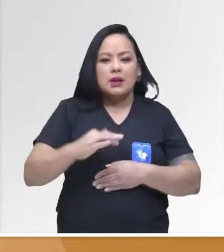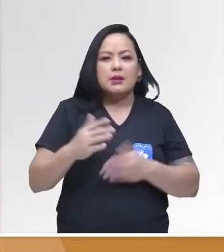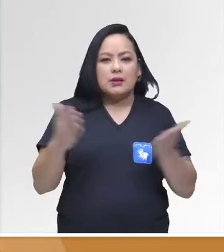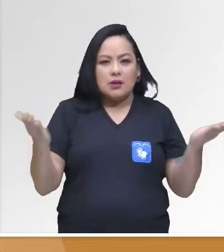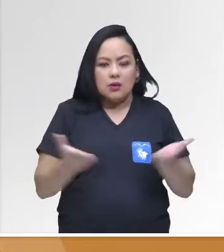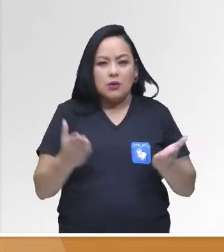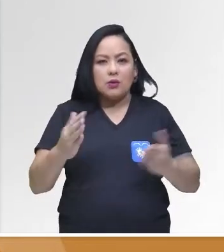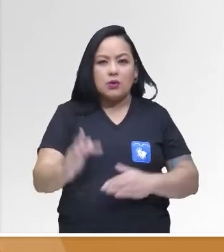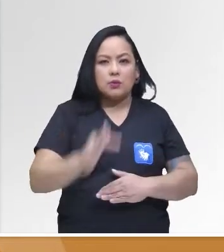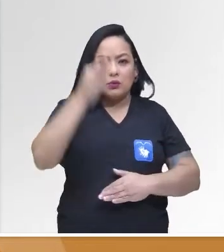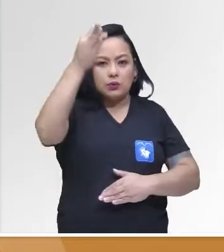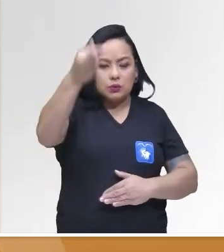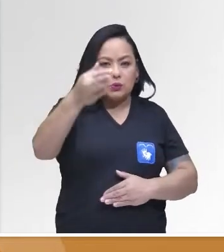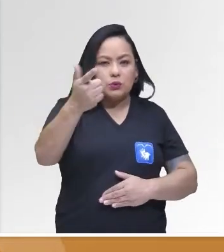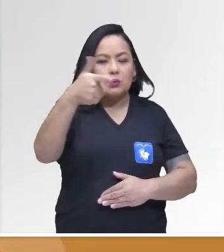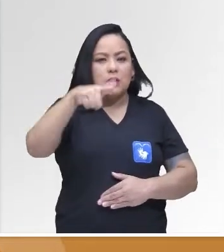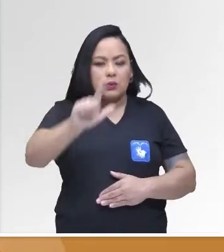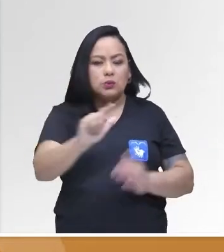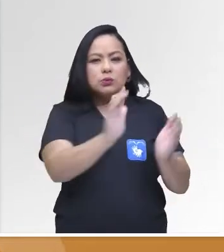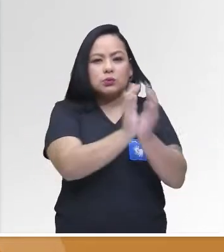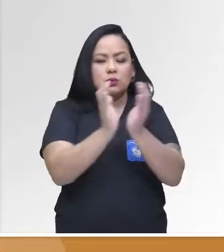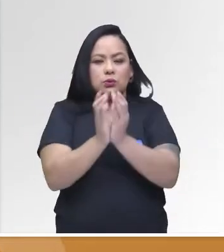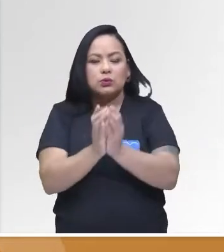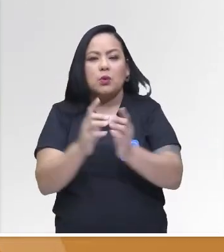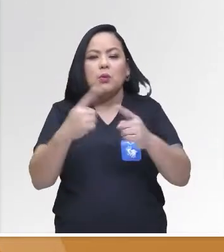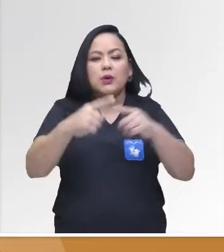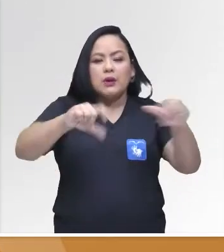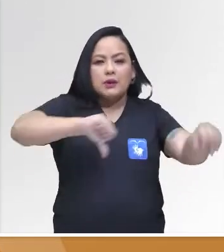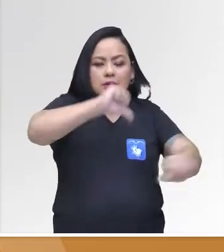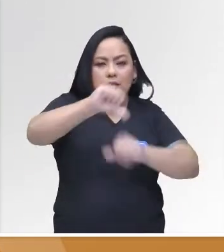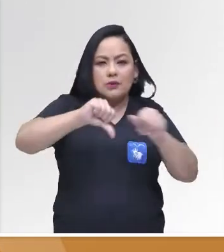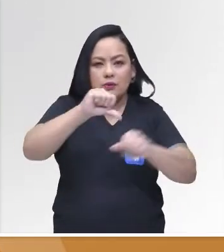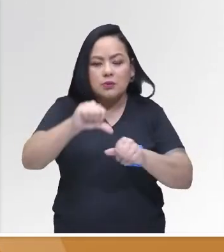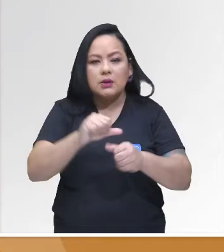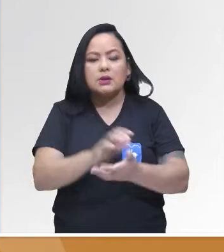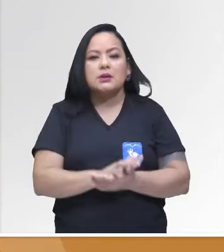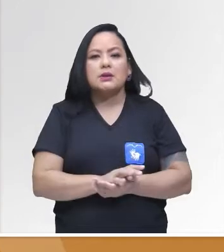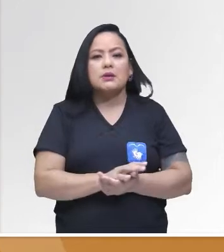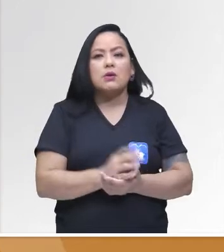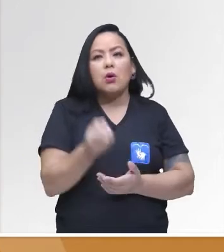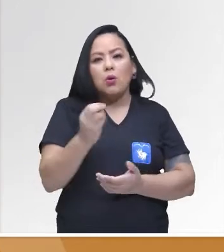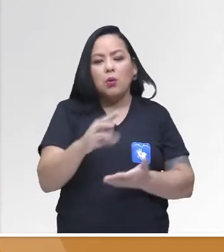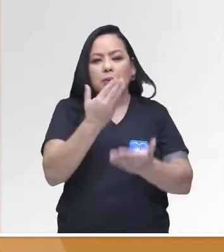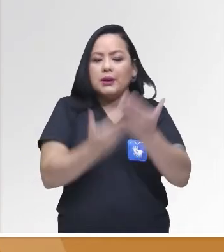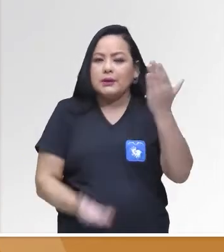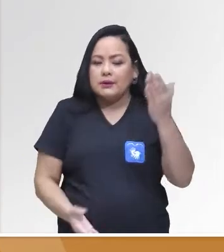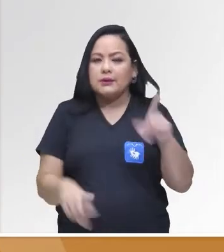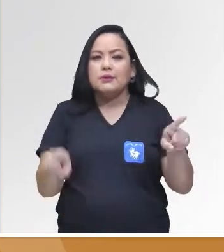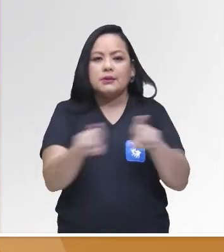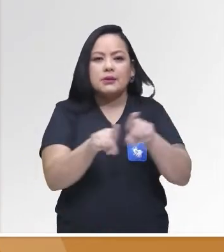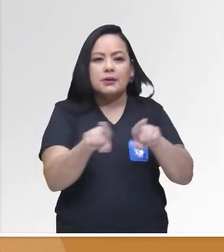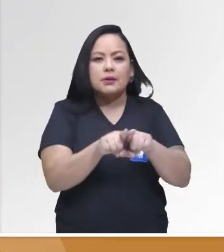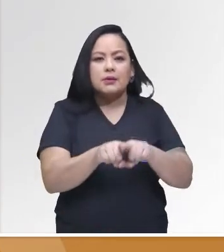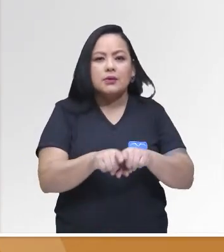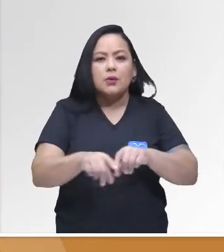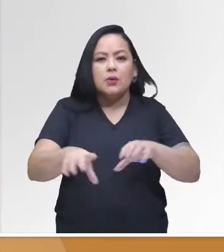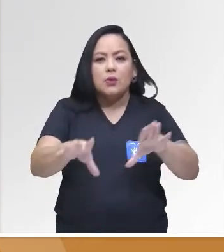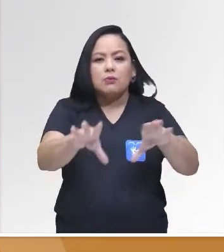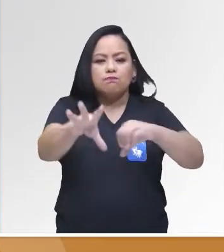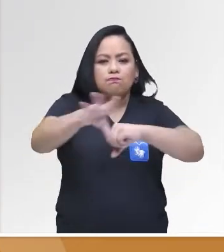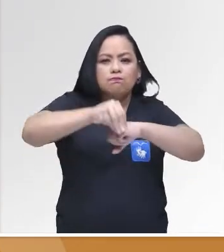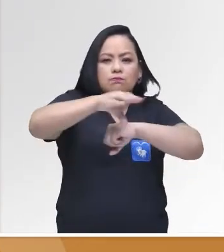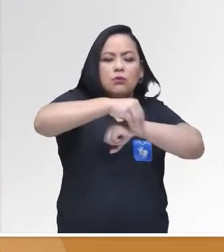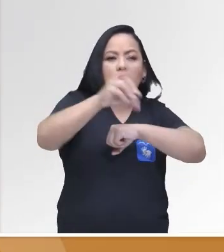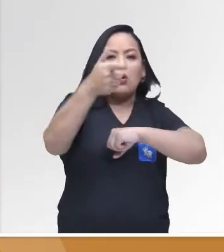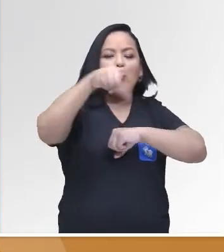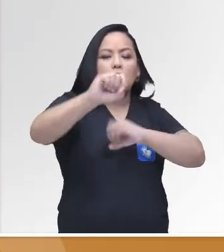seguinte, onde vai se transformando, perdendo e incorporando